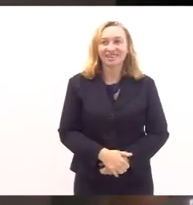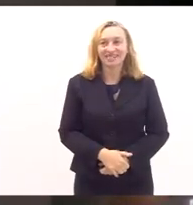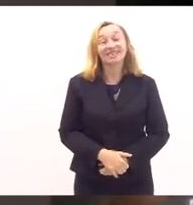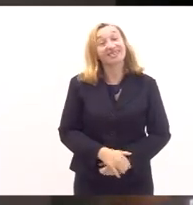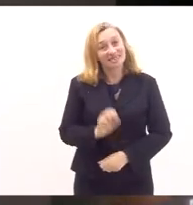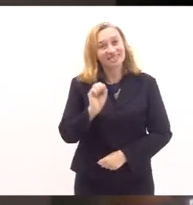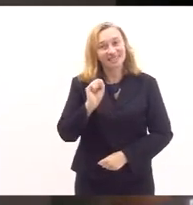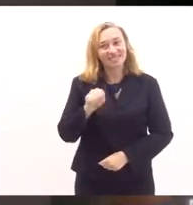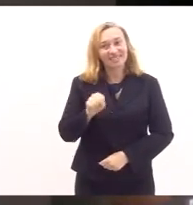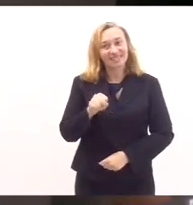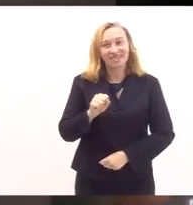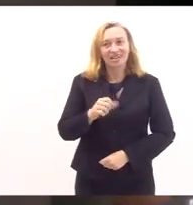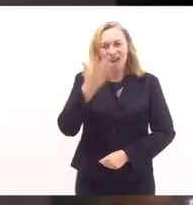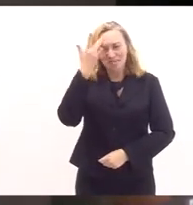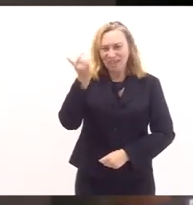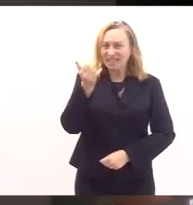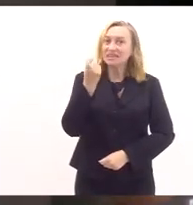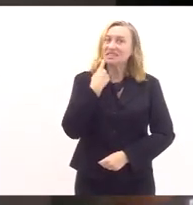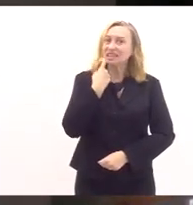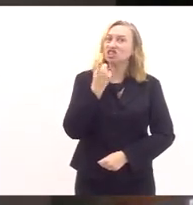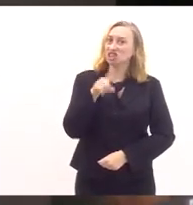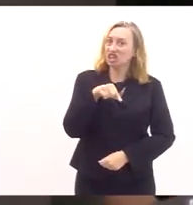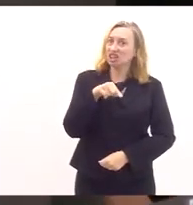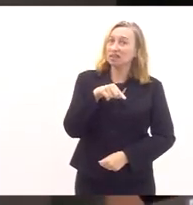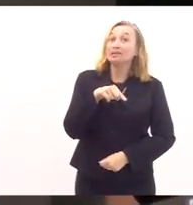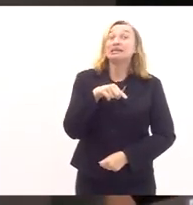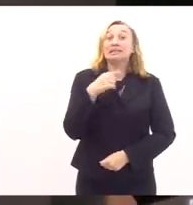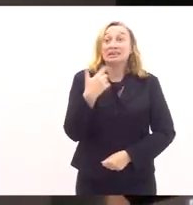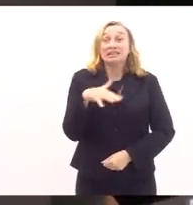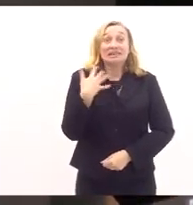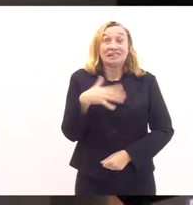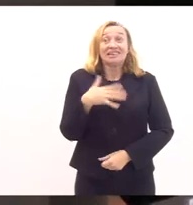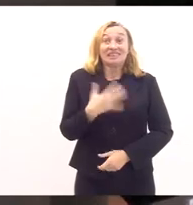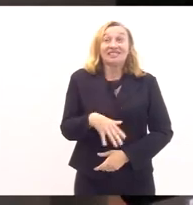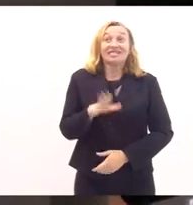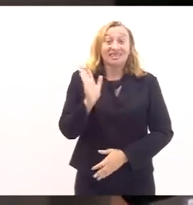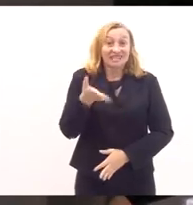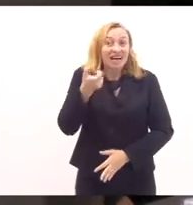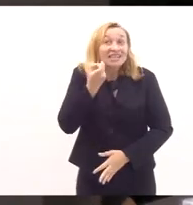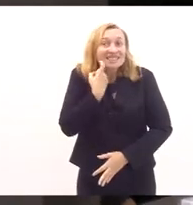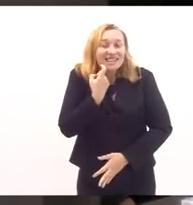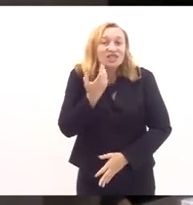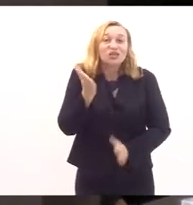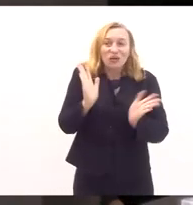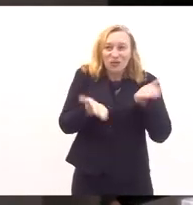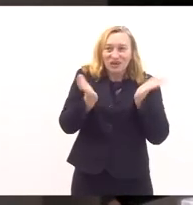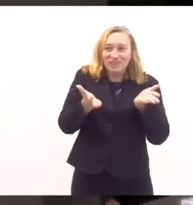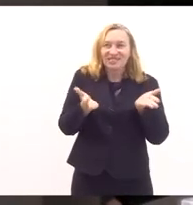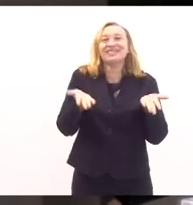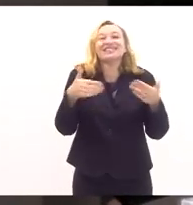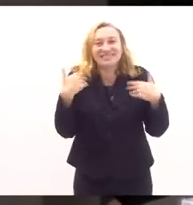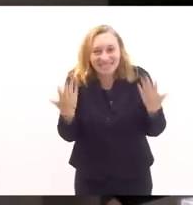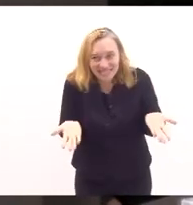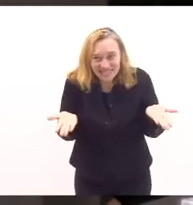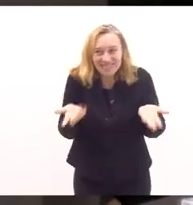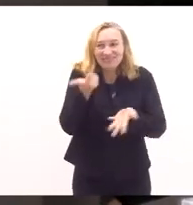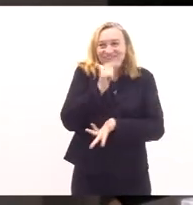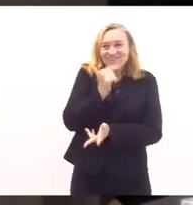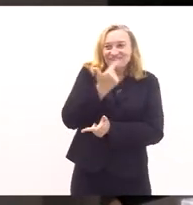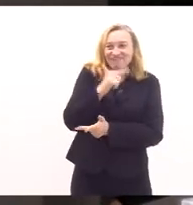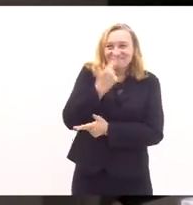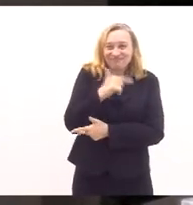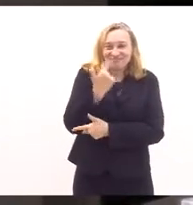Pois é. Amanhã é sexta, né? Ih, eu já tô na sexta, já tô hoje. É isso, gente.